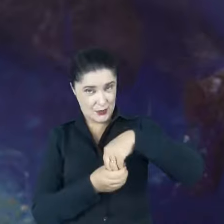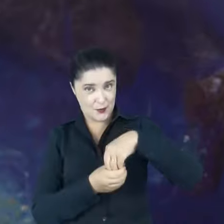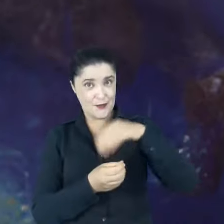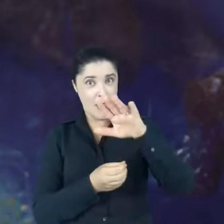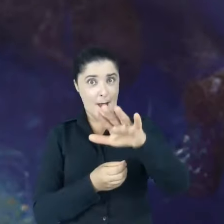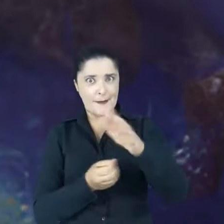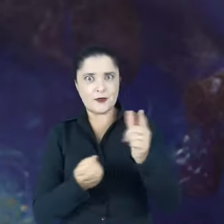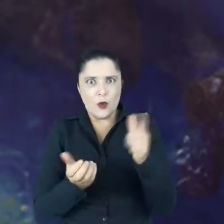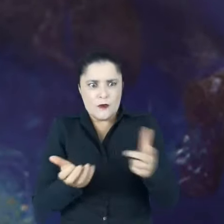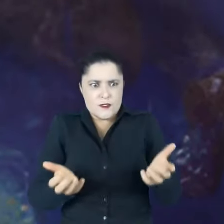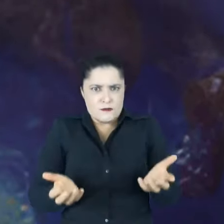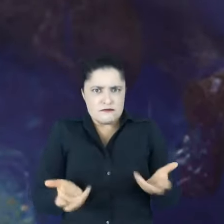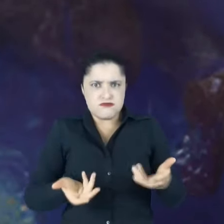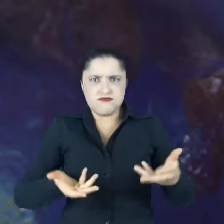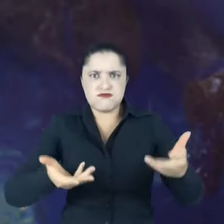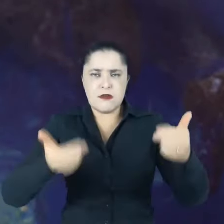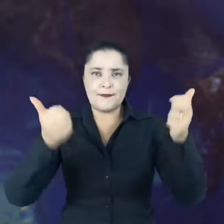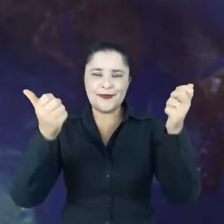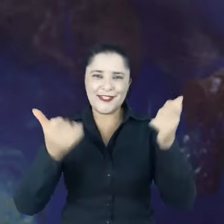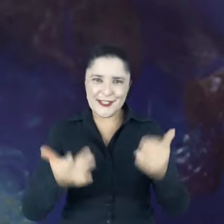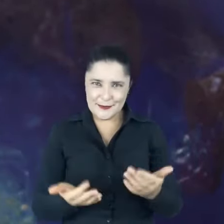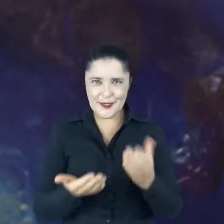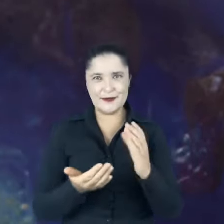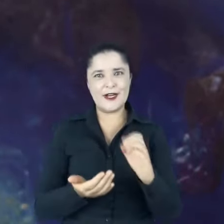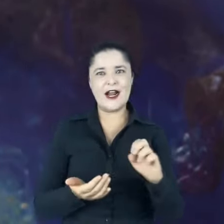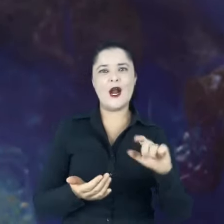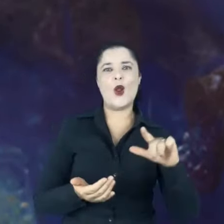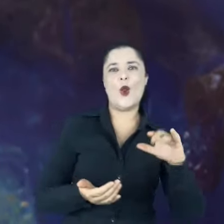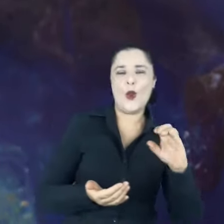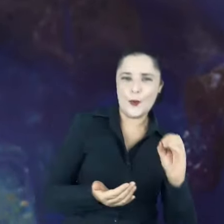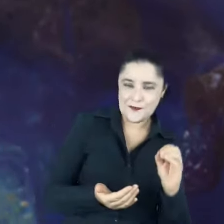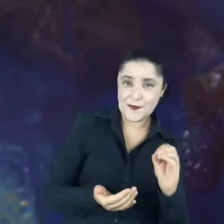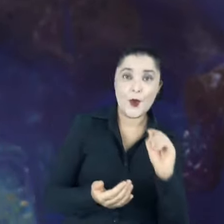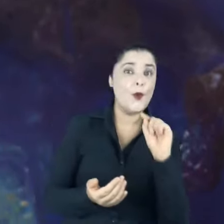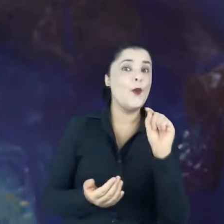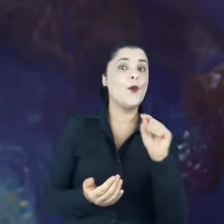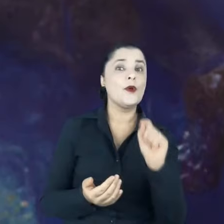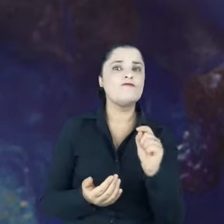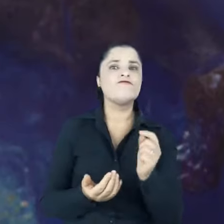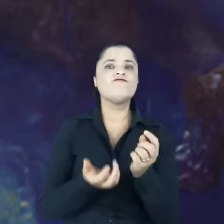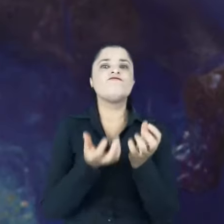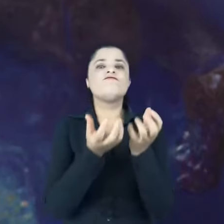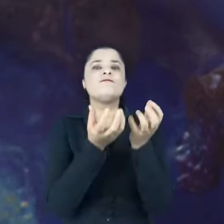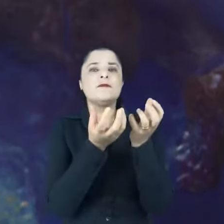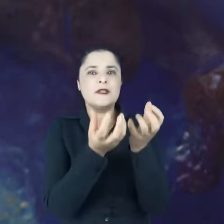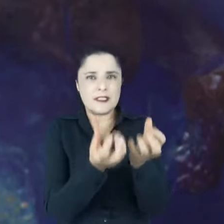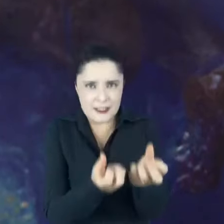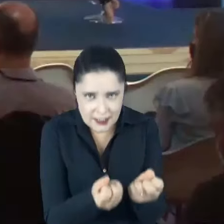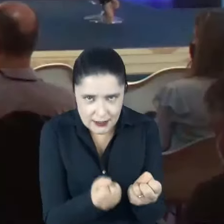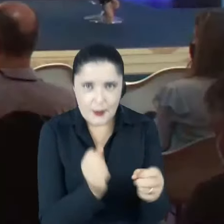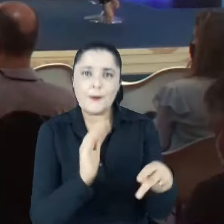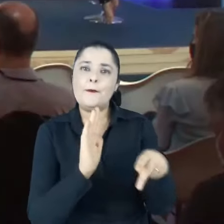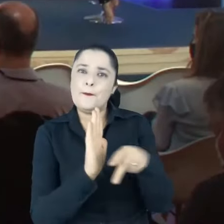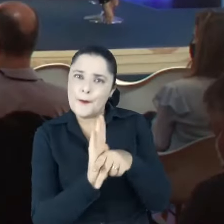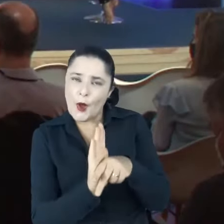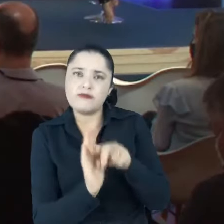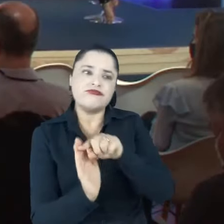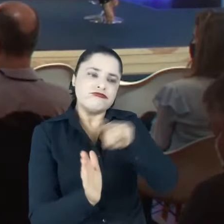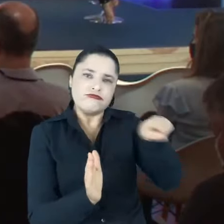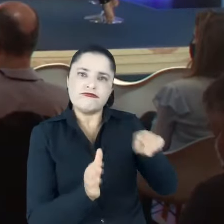dito até pelo Carlo há pouco, foi abraçarmos o Science Based Target Initiatives, onde